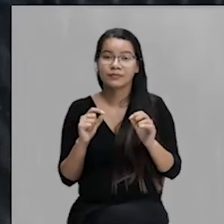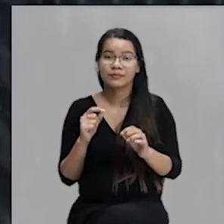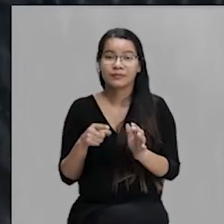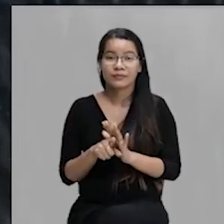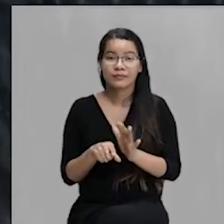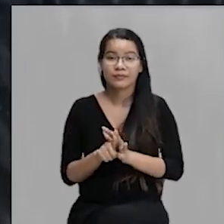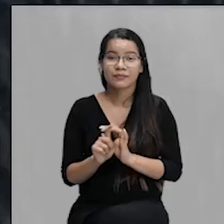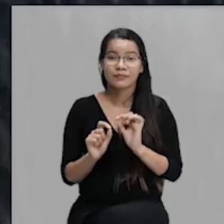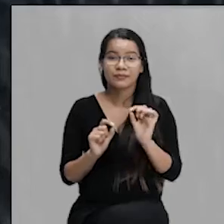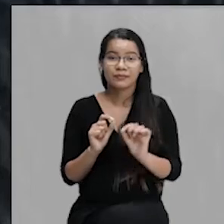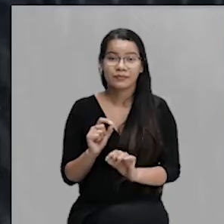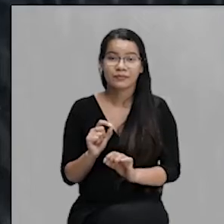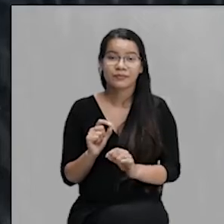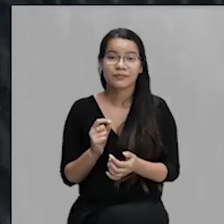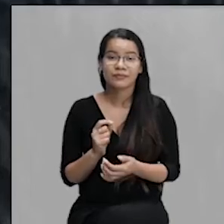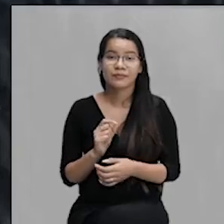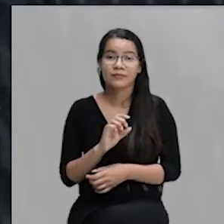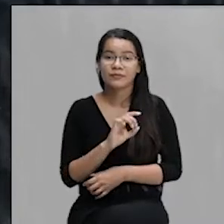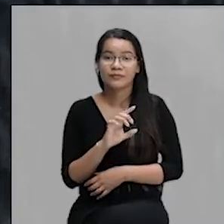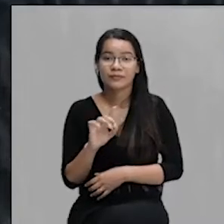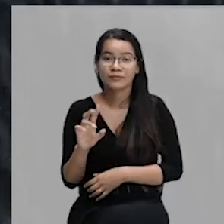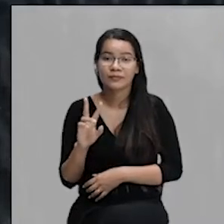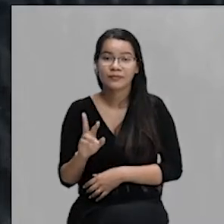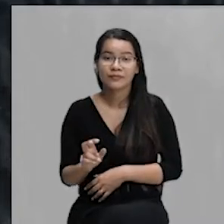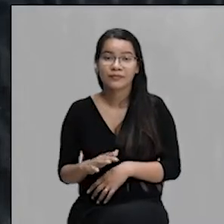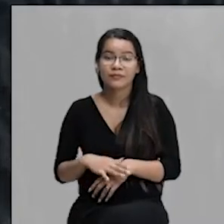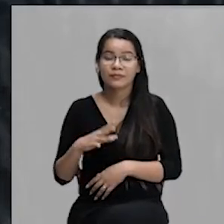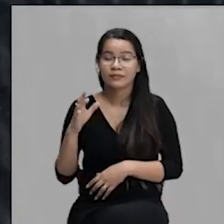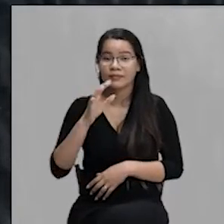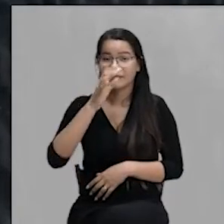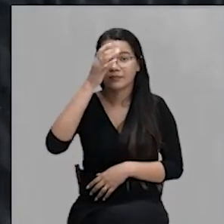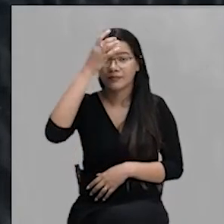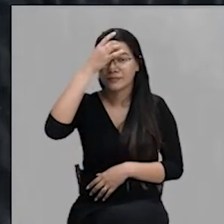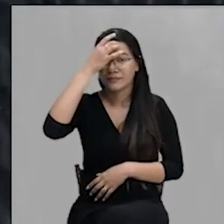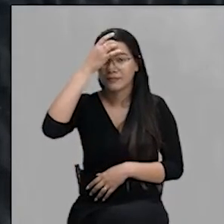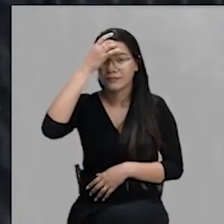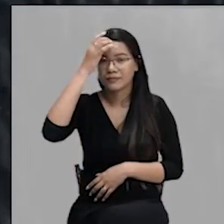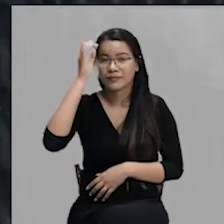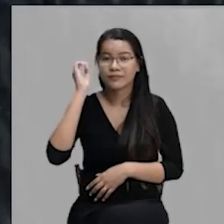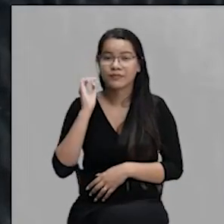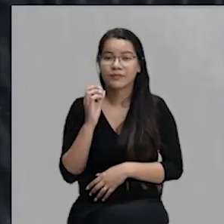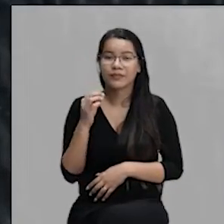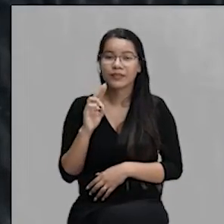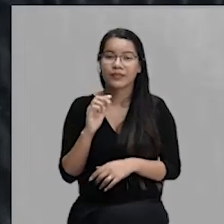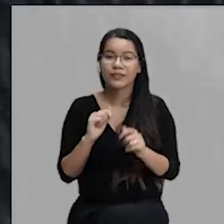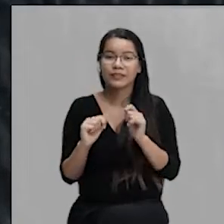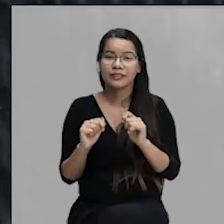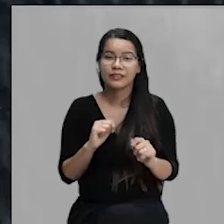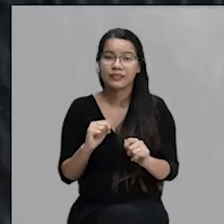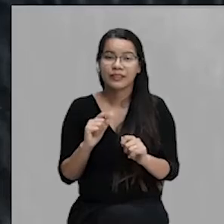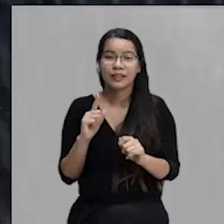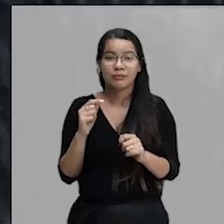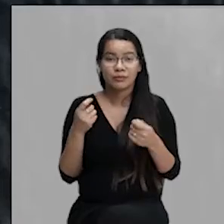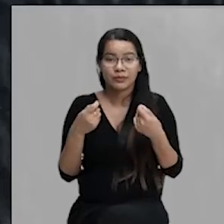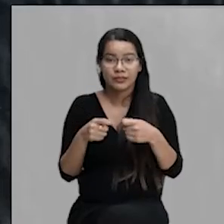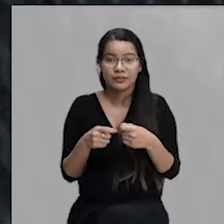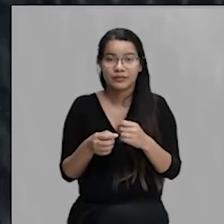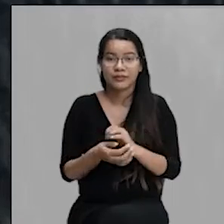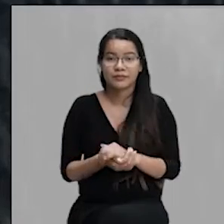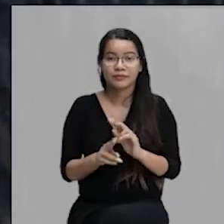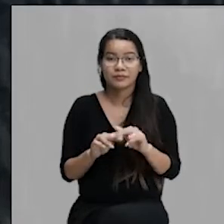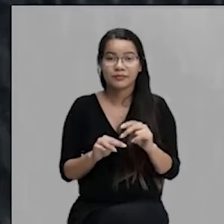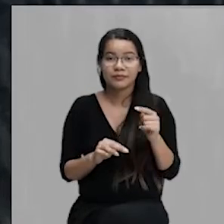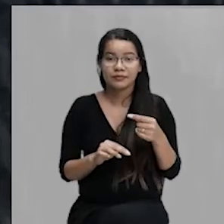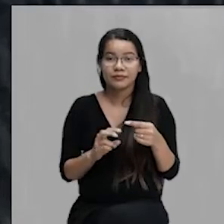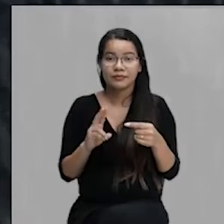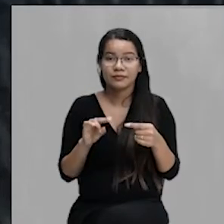seja uma questão cada vez mais de conscientização, cada vez mais de atitude? É possível. Por isso